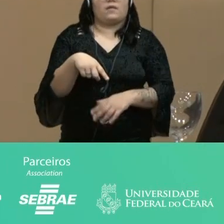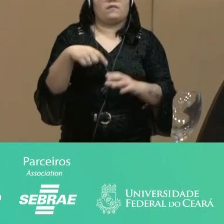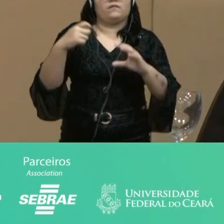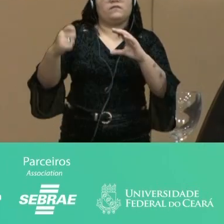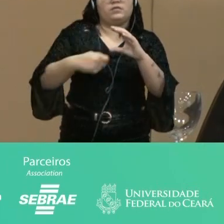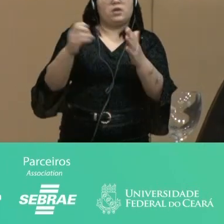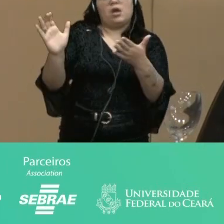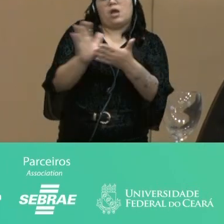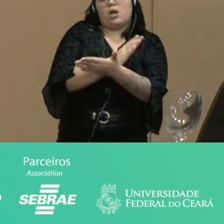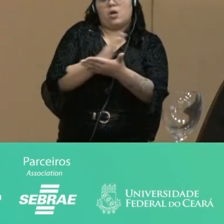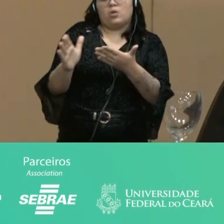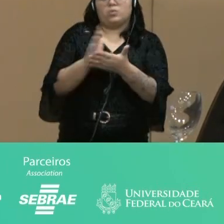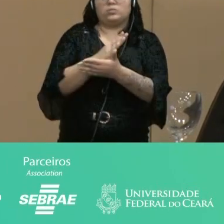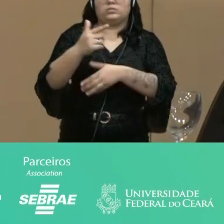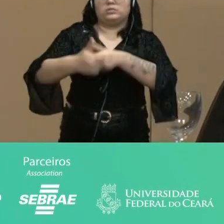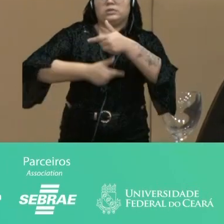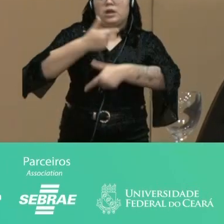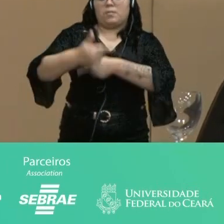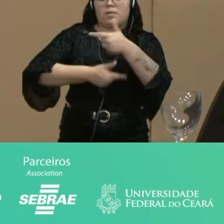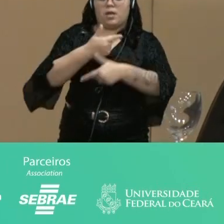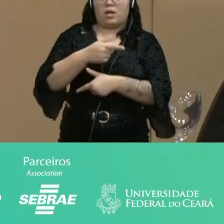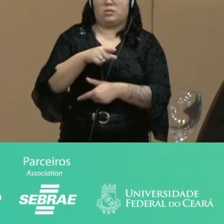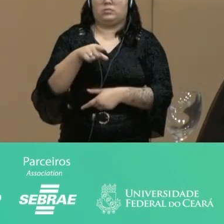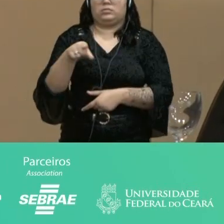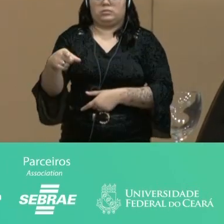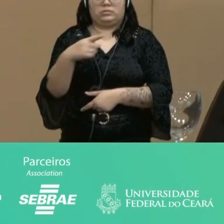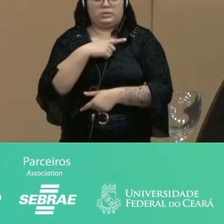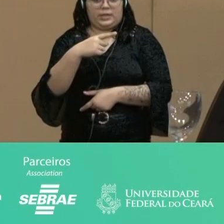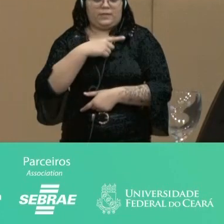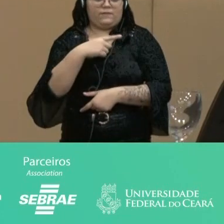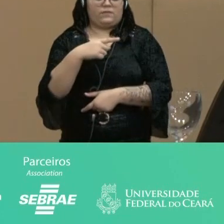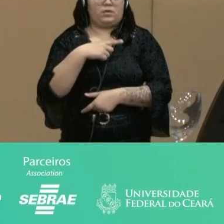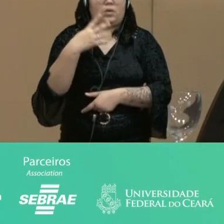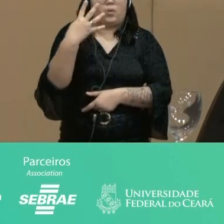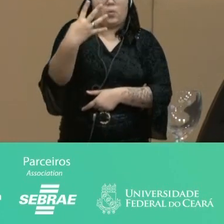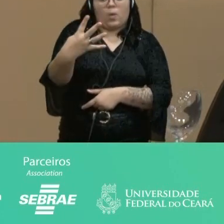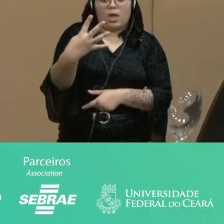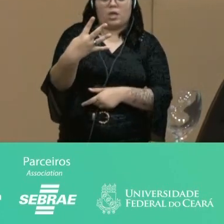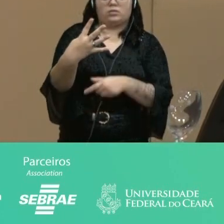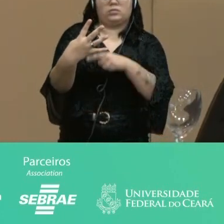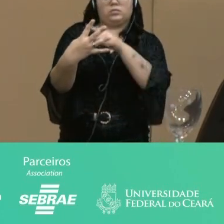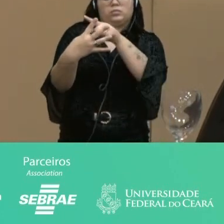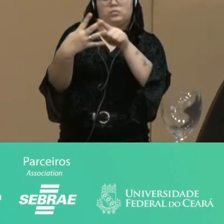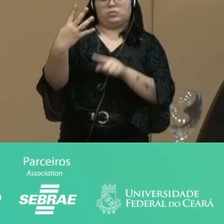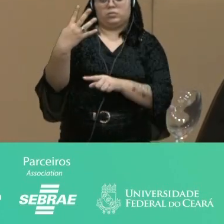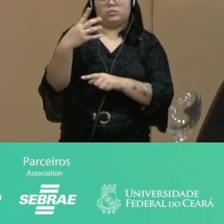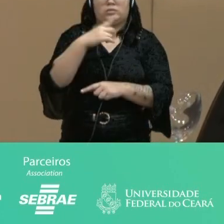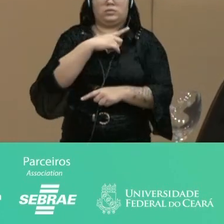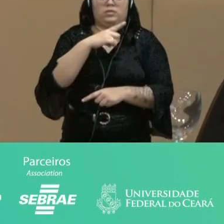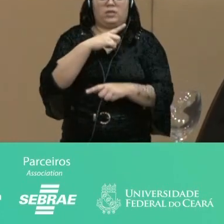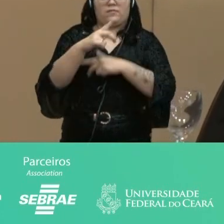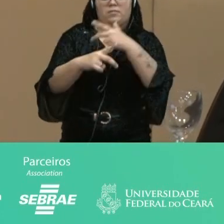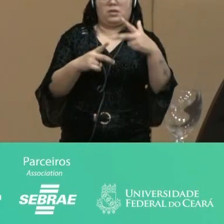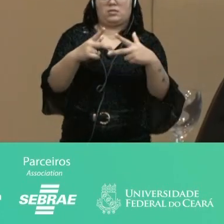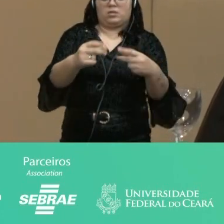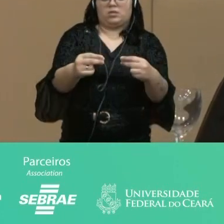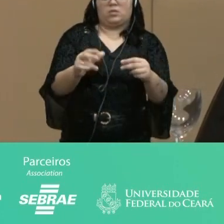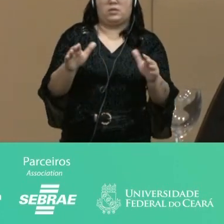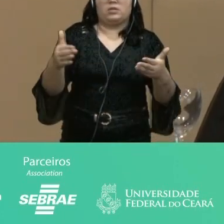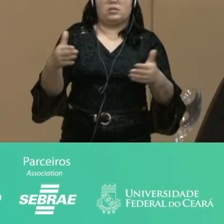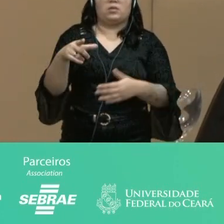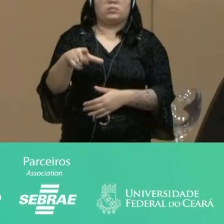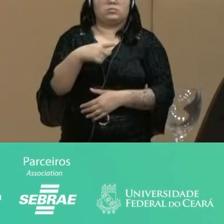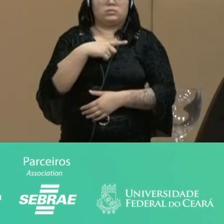alguns trabalhos submetidos. Desses trabalhos, 4 foram premiados. Então, são pitches